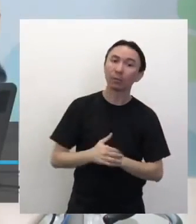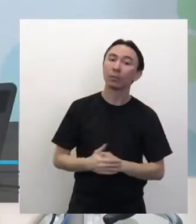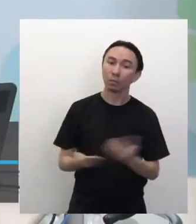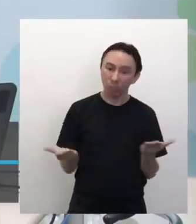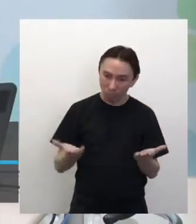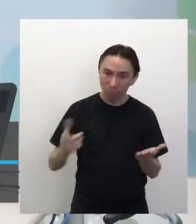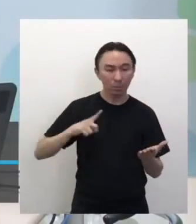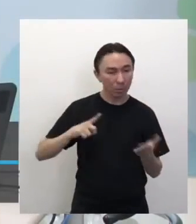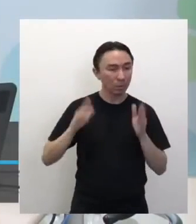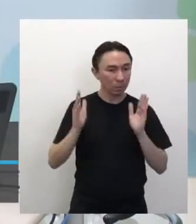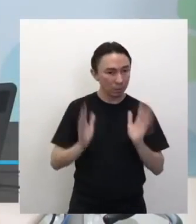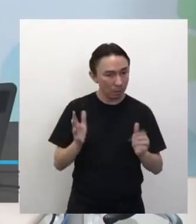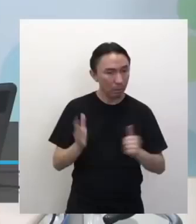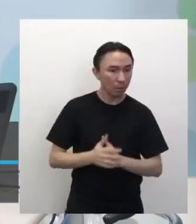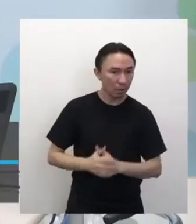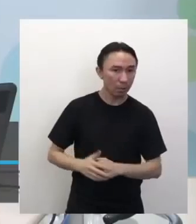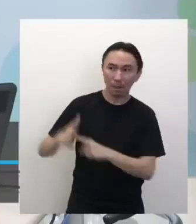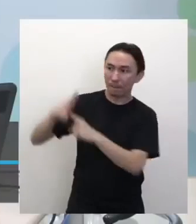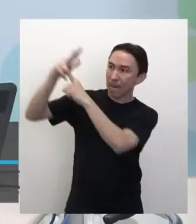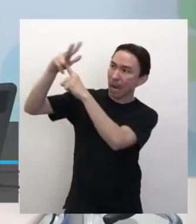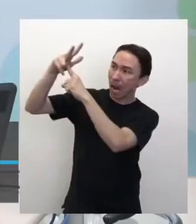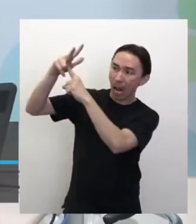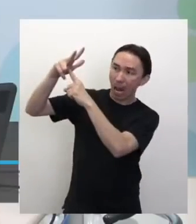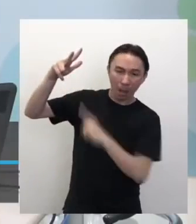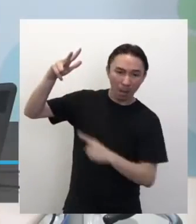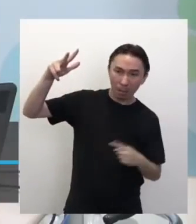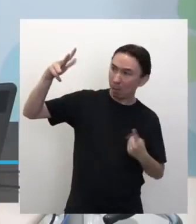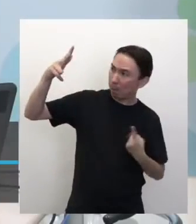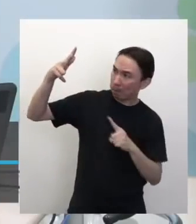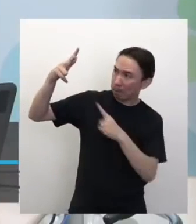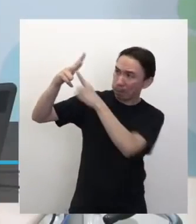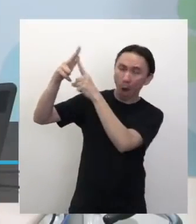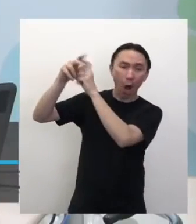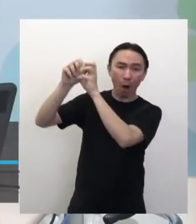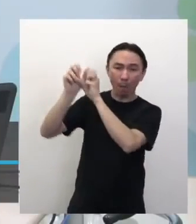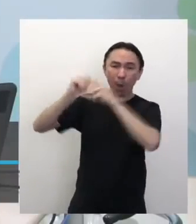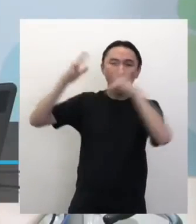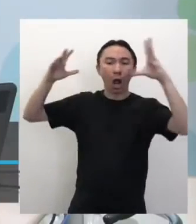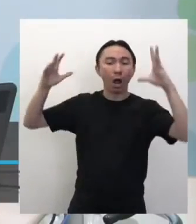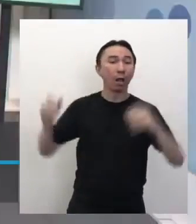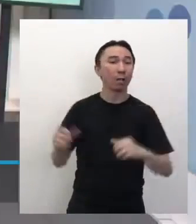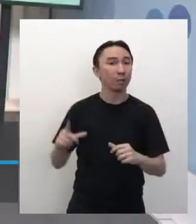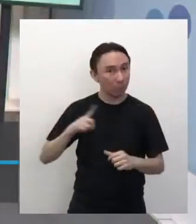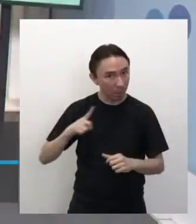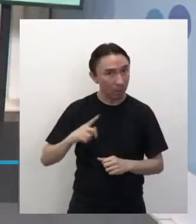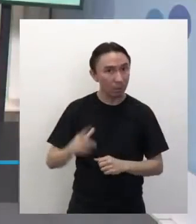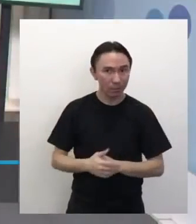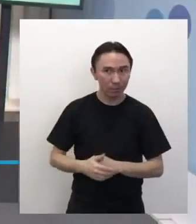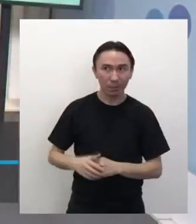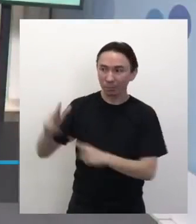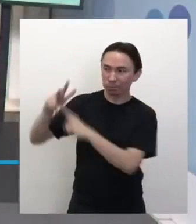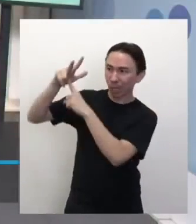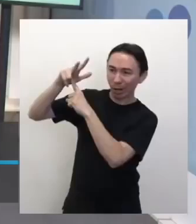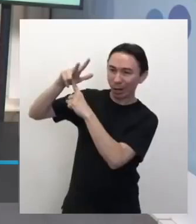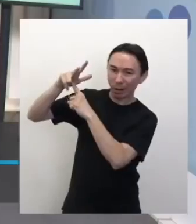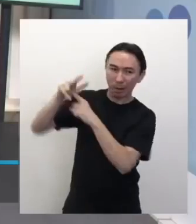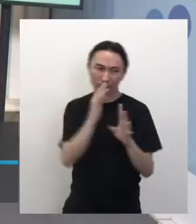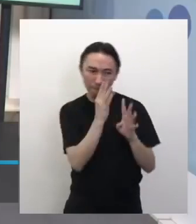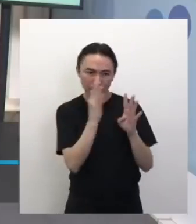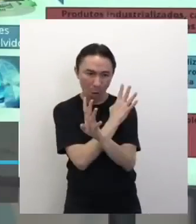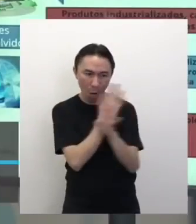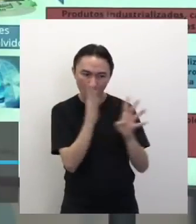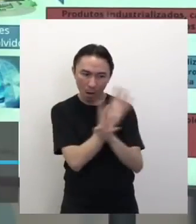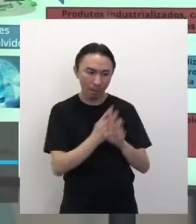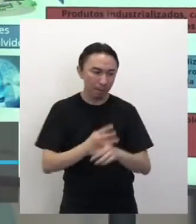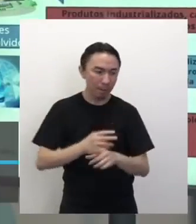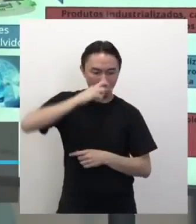bélica para poder abater satélites espiões no espaço. Exatamente. E, logicamente, não é só os